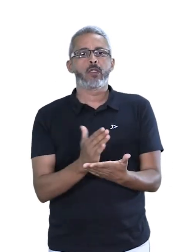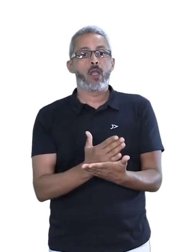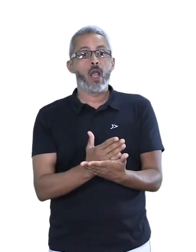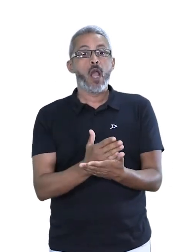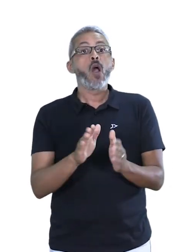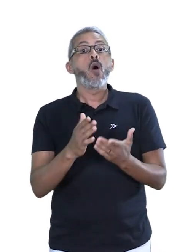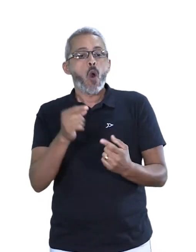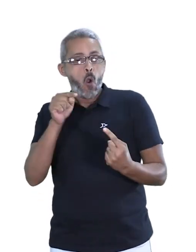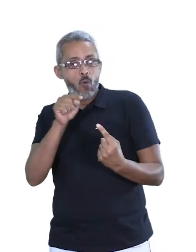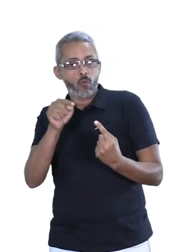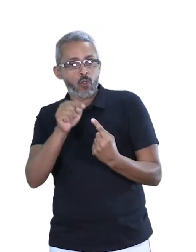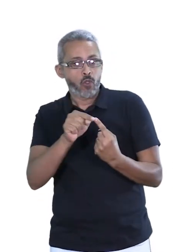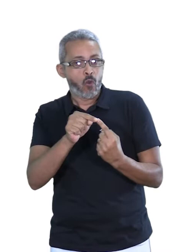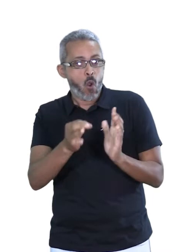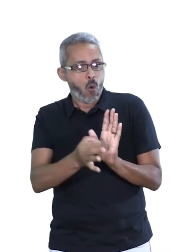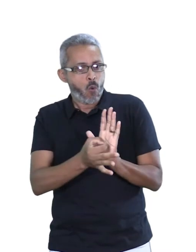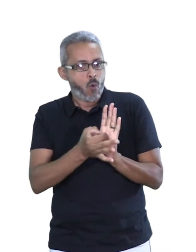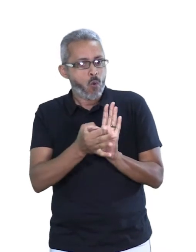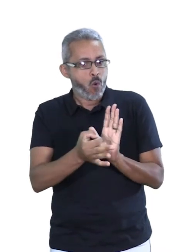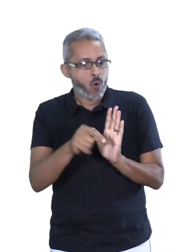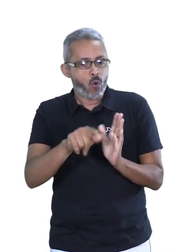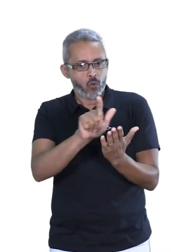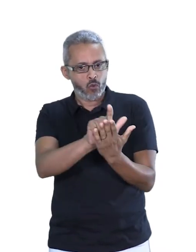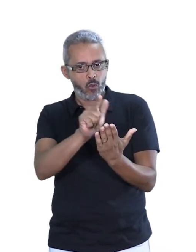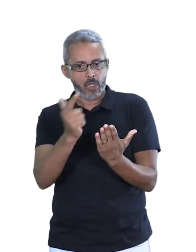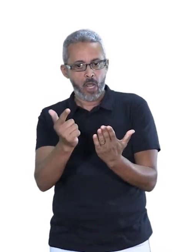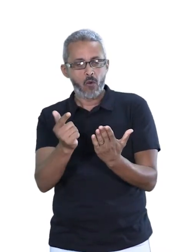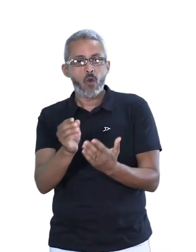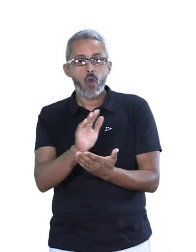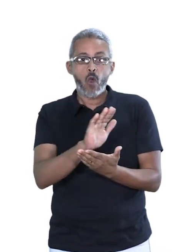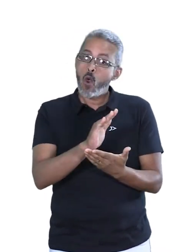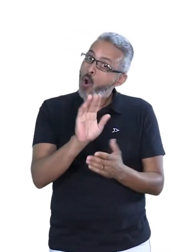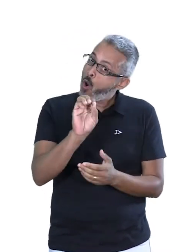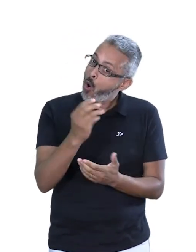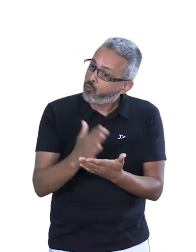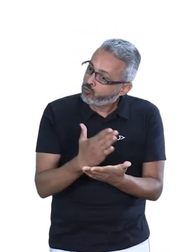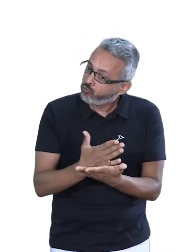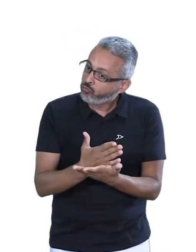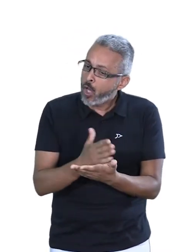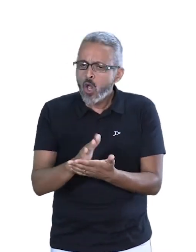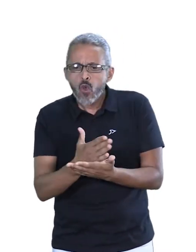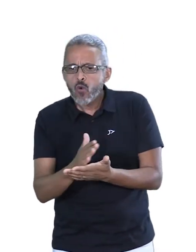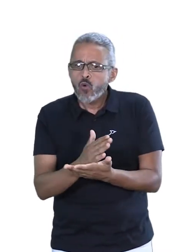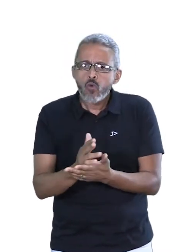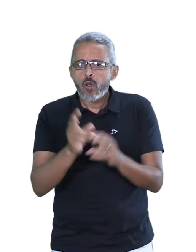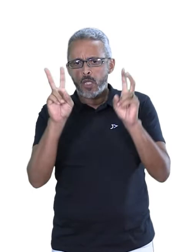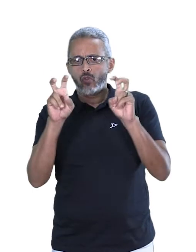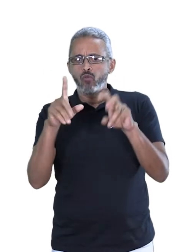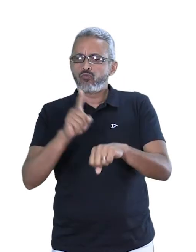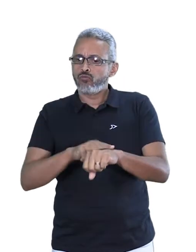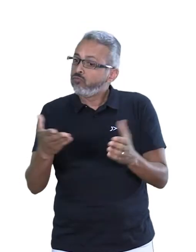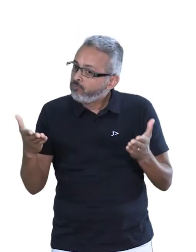por objetivo expressar a opinião de um jornal ou revista a respeito de um assunto da